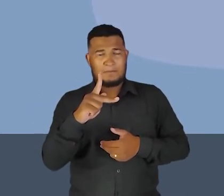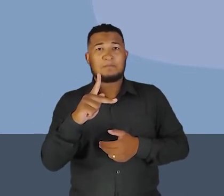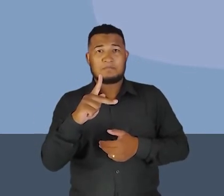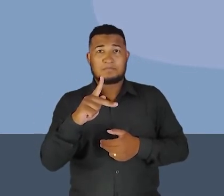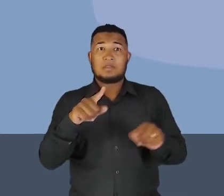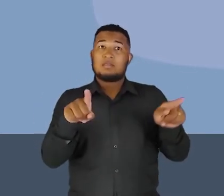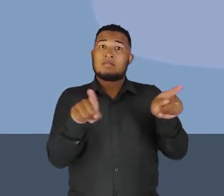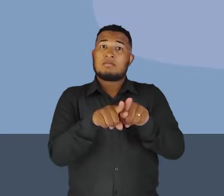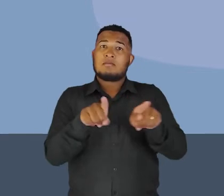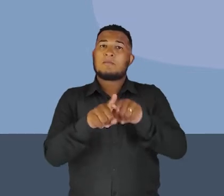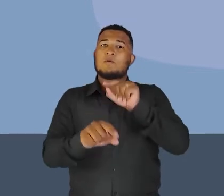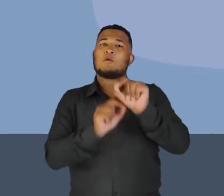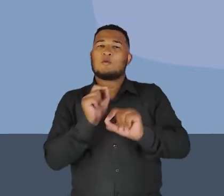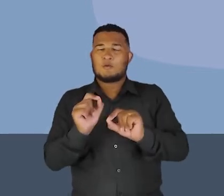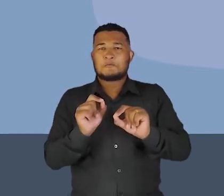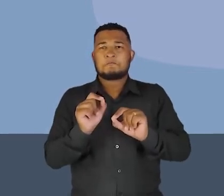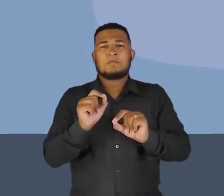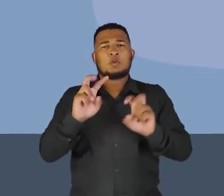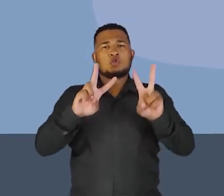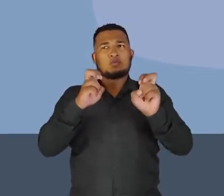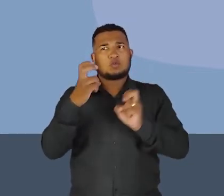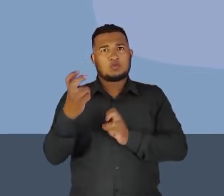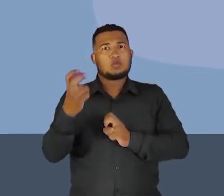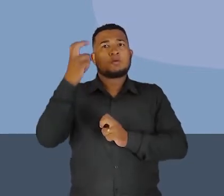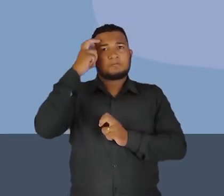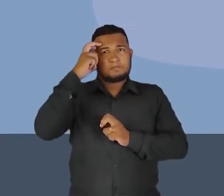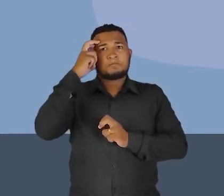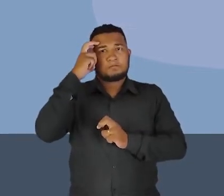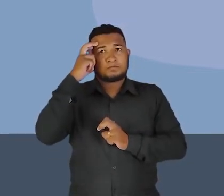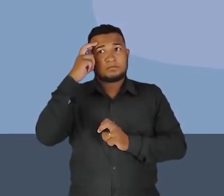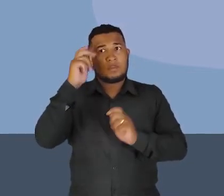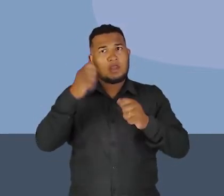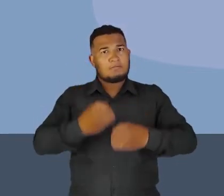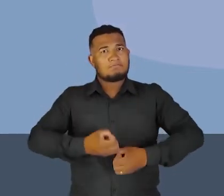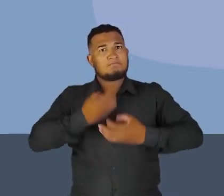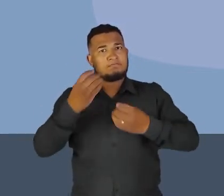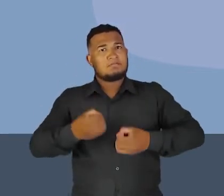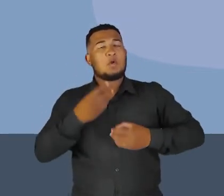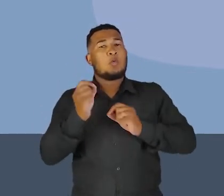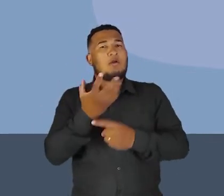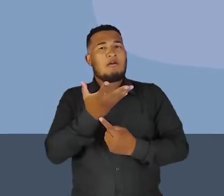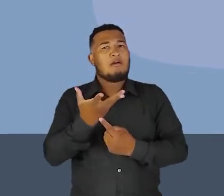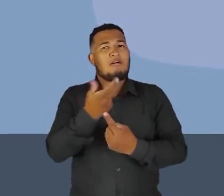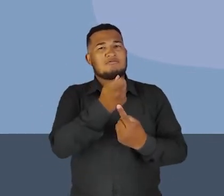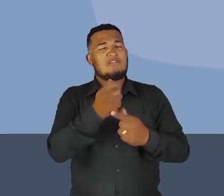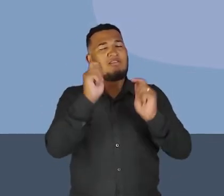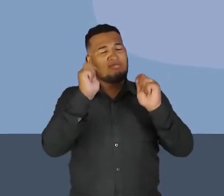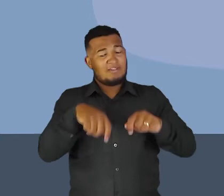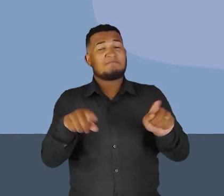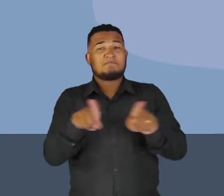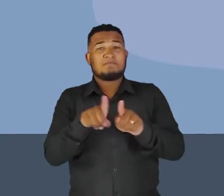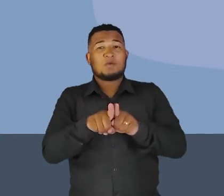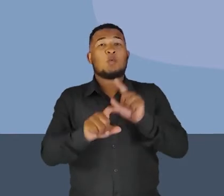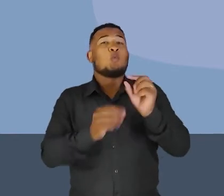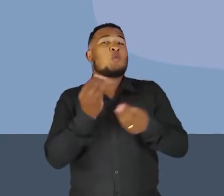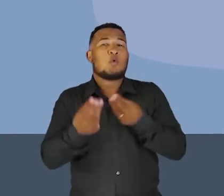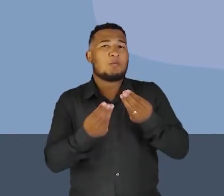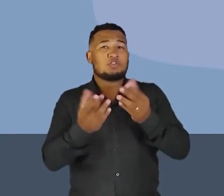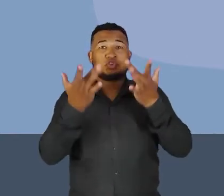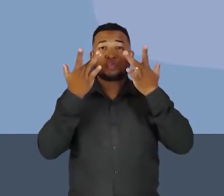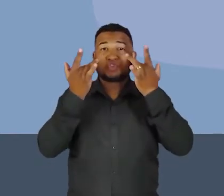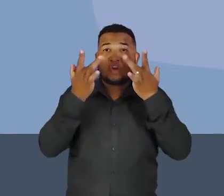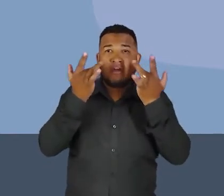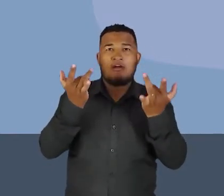na questão de cultura, né, a gente também tem as expressões artísticas, que eles podem se manifestar através do teatro, né,